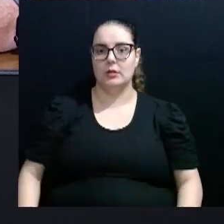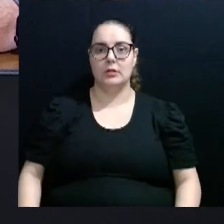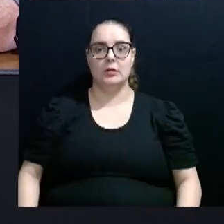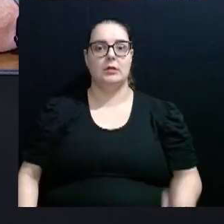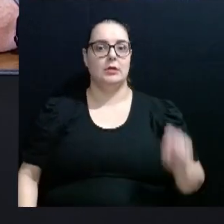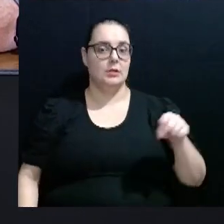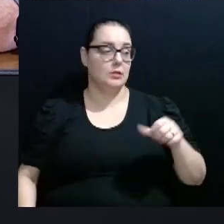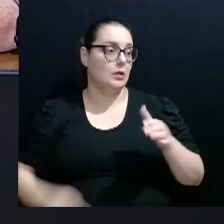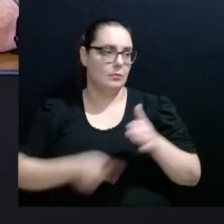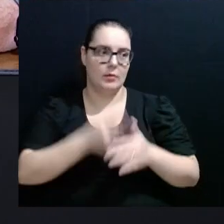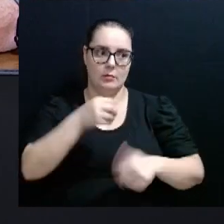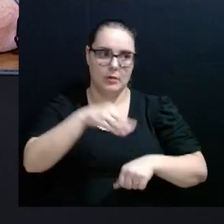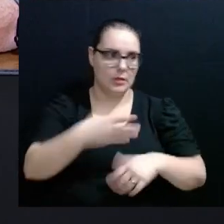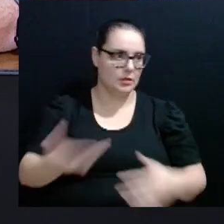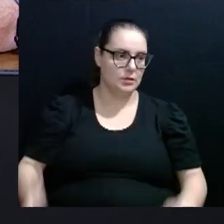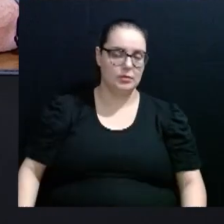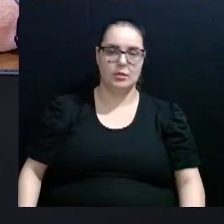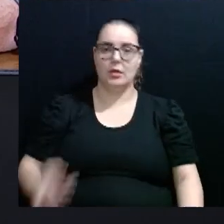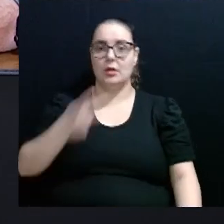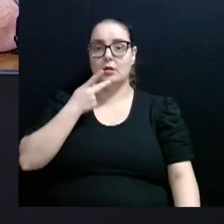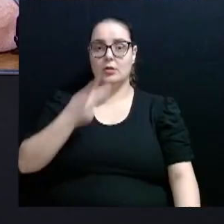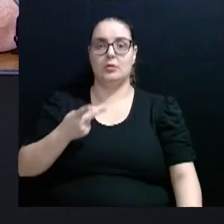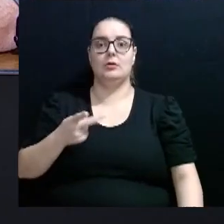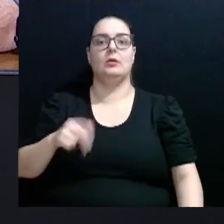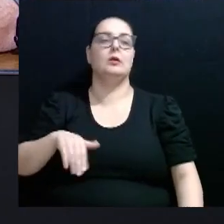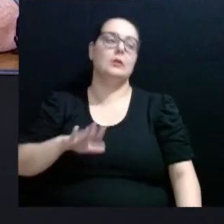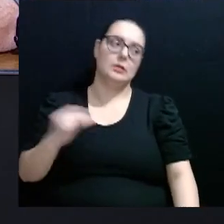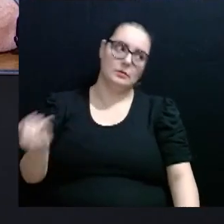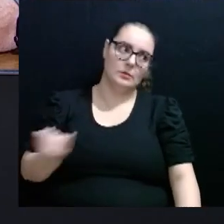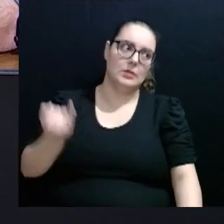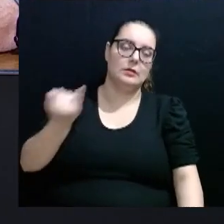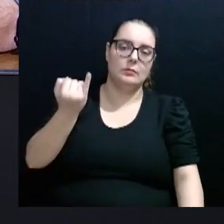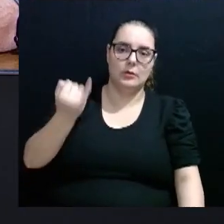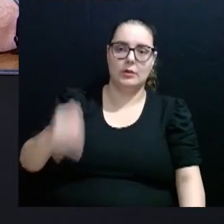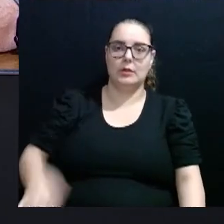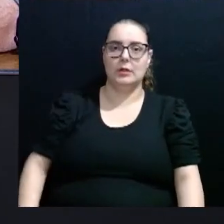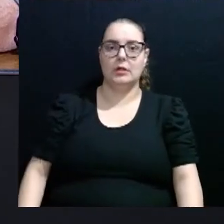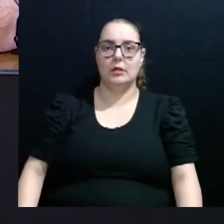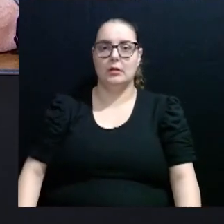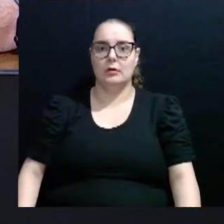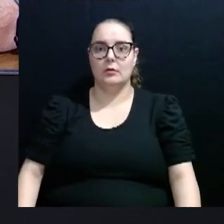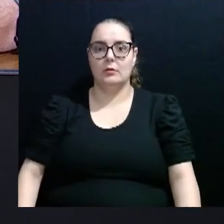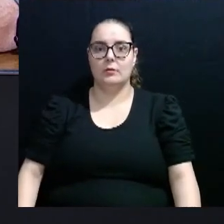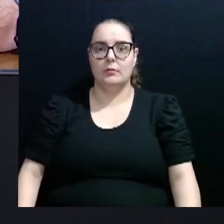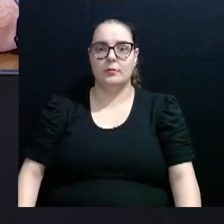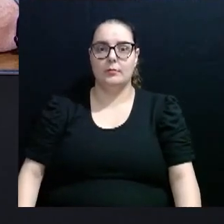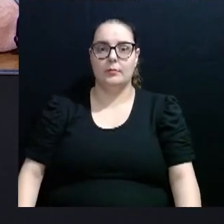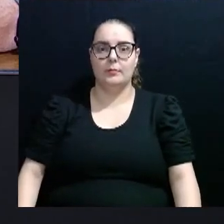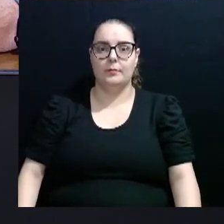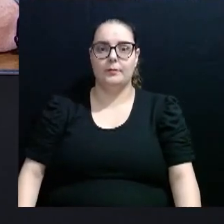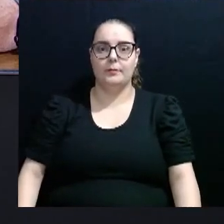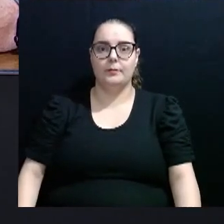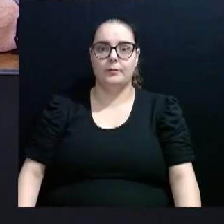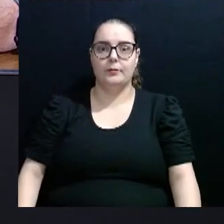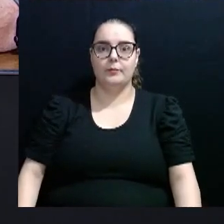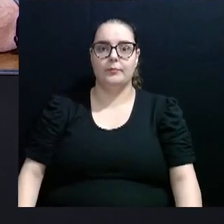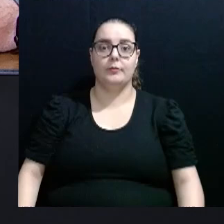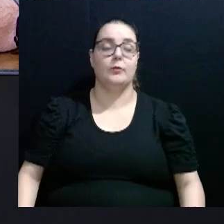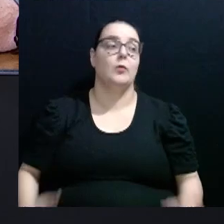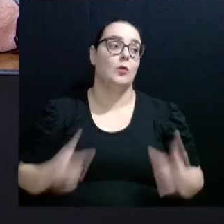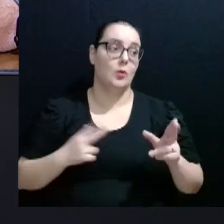dica. Eu digo que é uma das mais importantes. Como segunda dica,